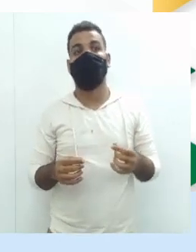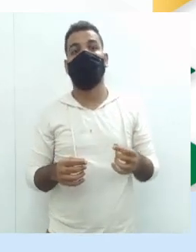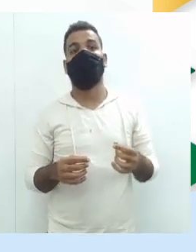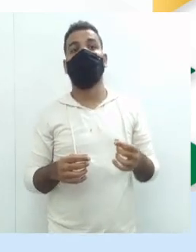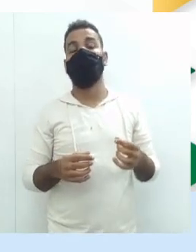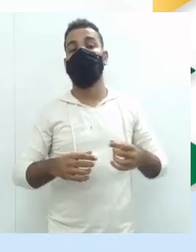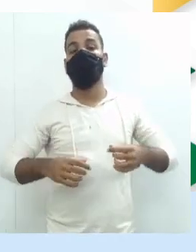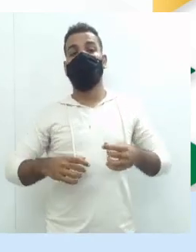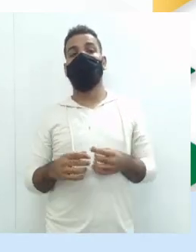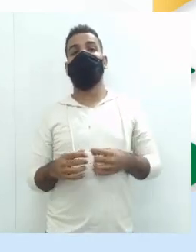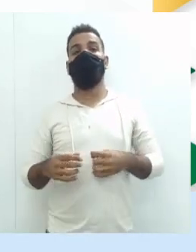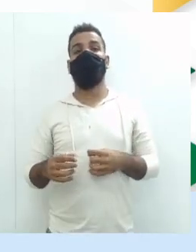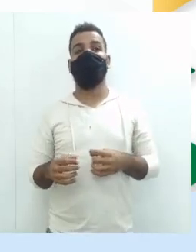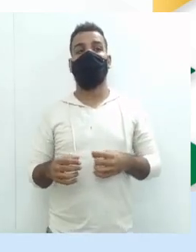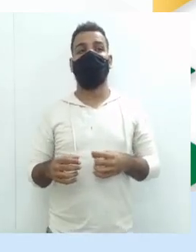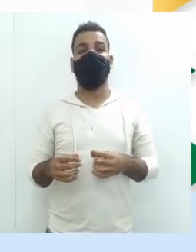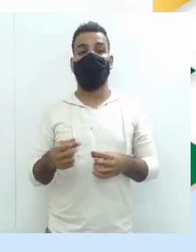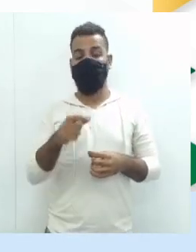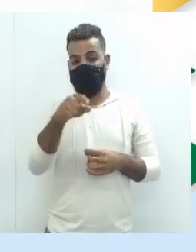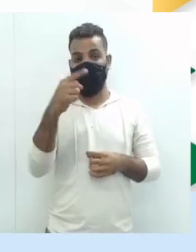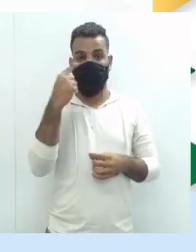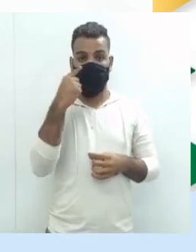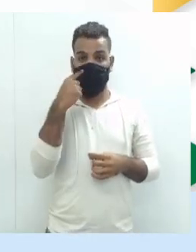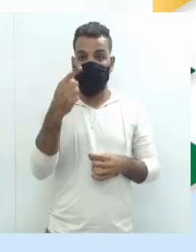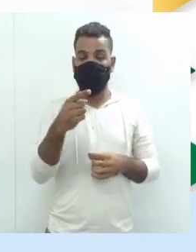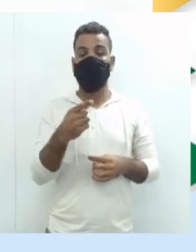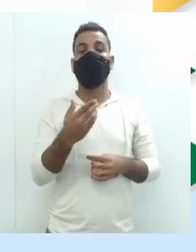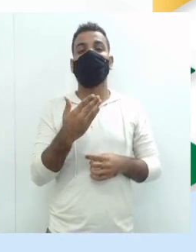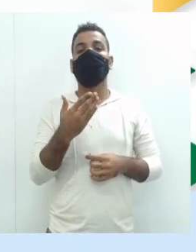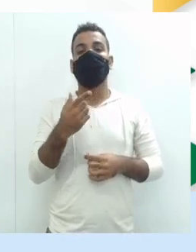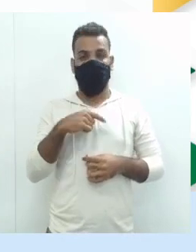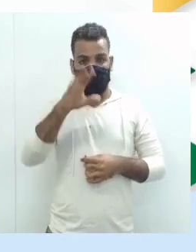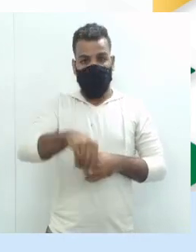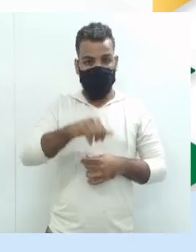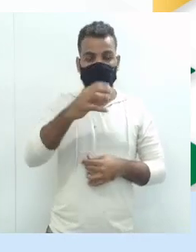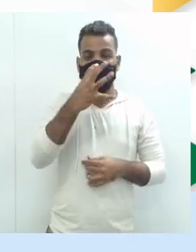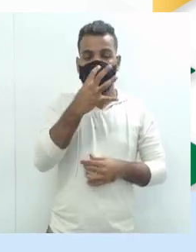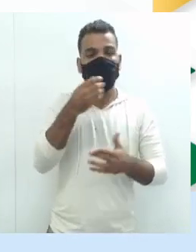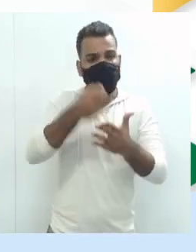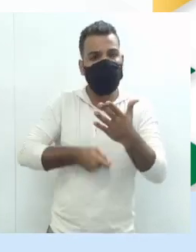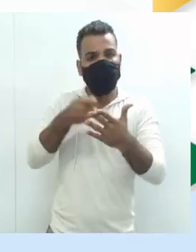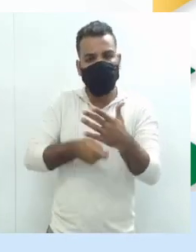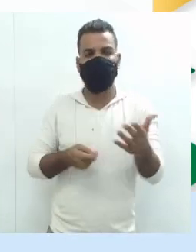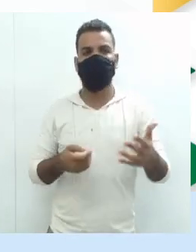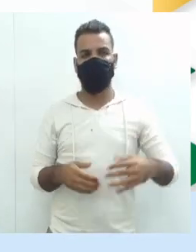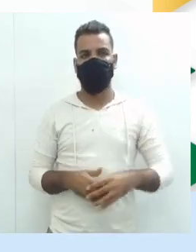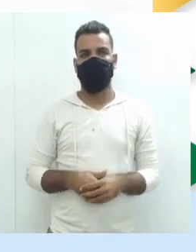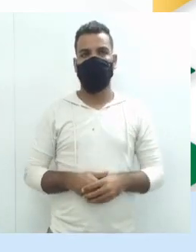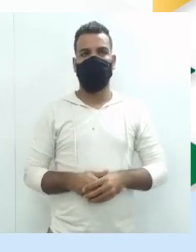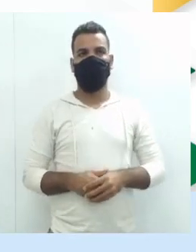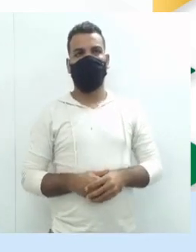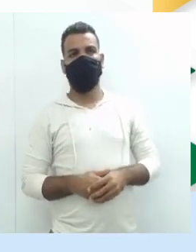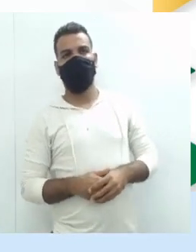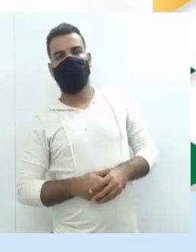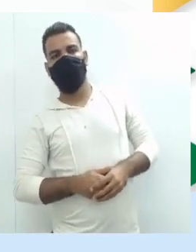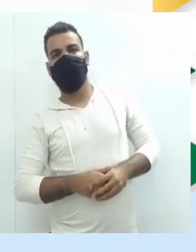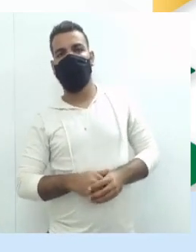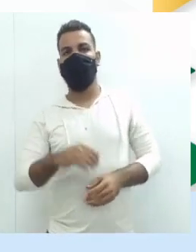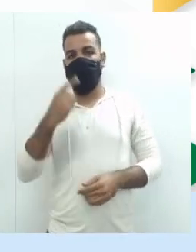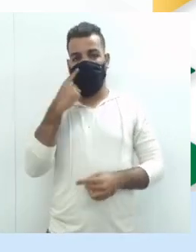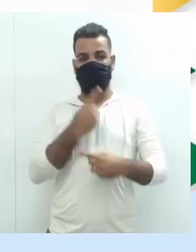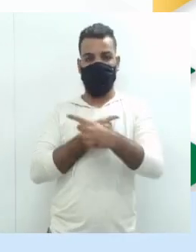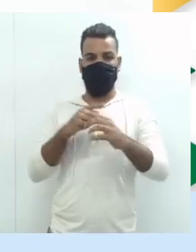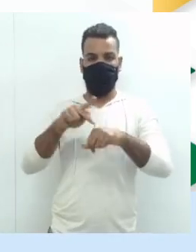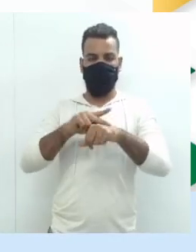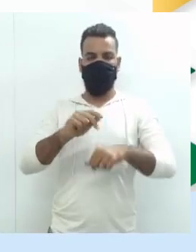função conativa ou função apelativa, gente. O próprio nome já diz, né? Olha só, função apelativa. Por